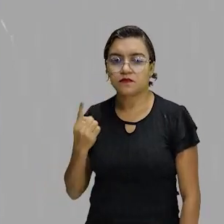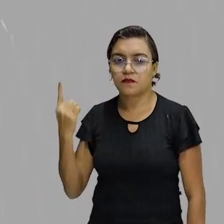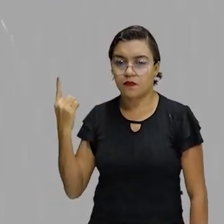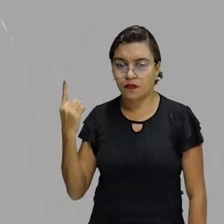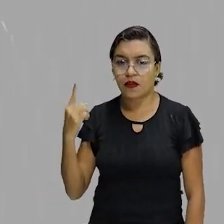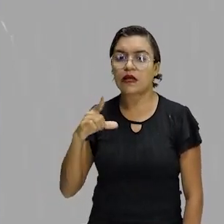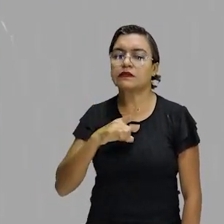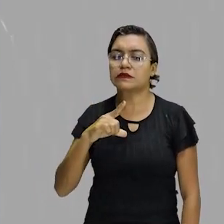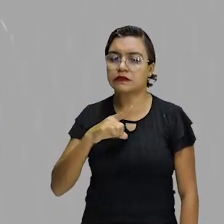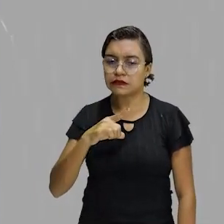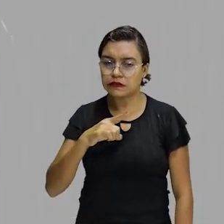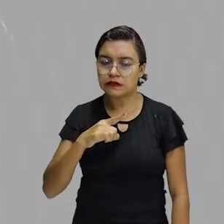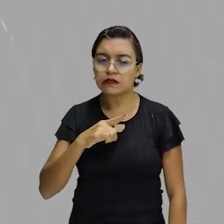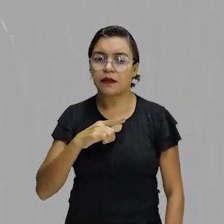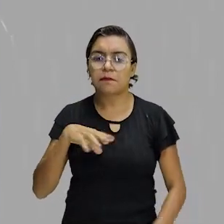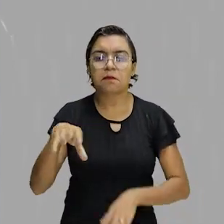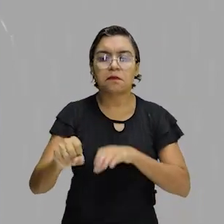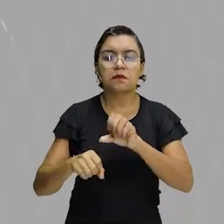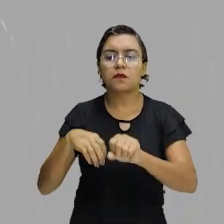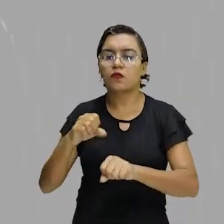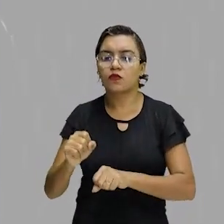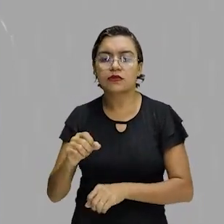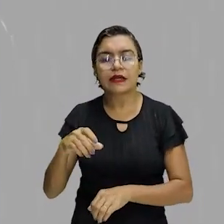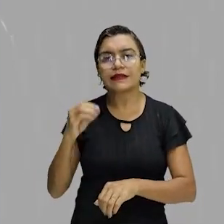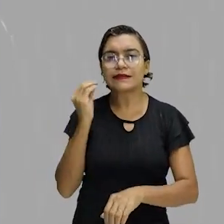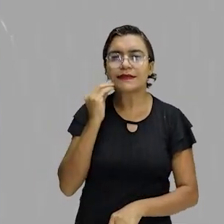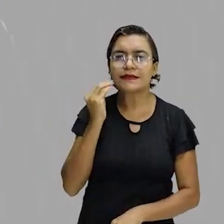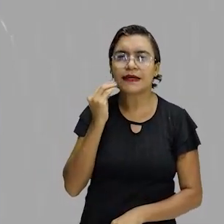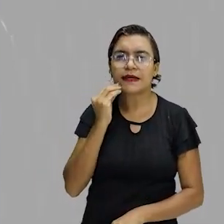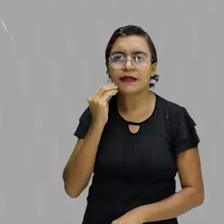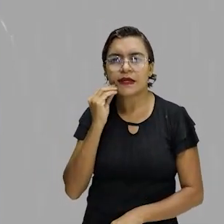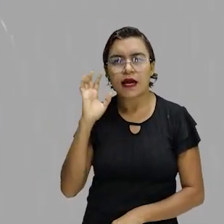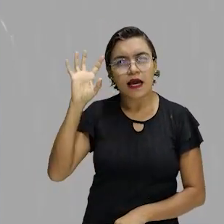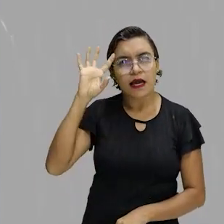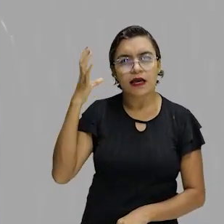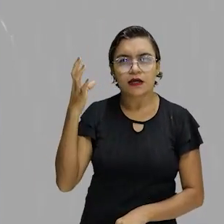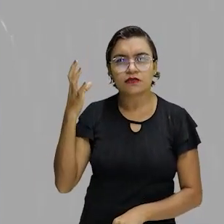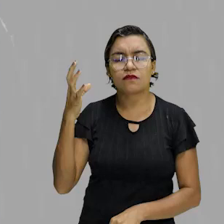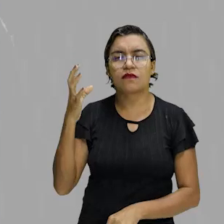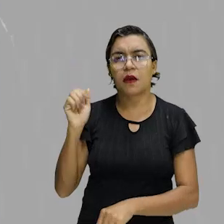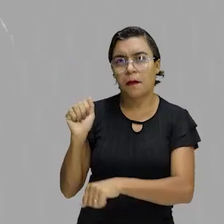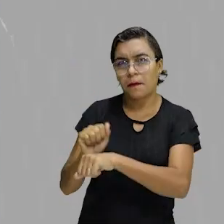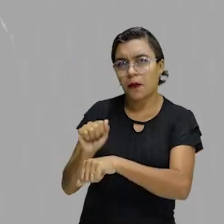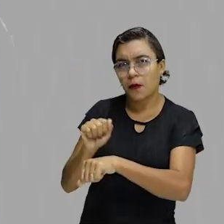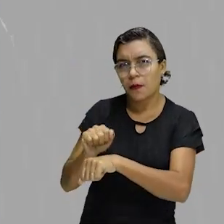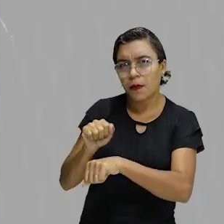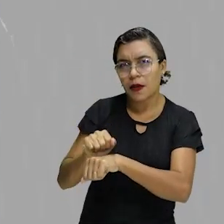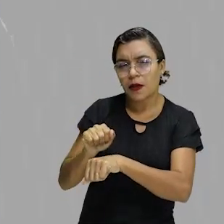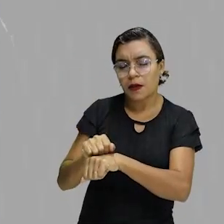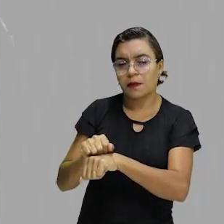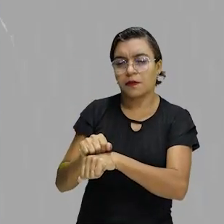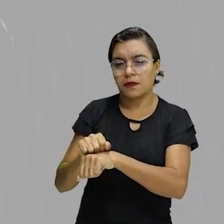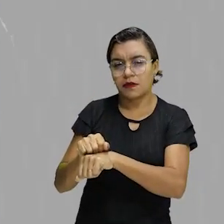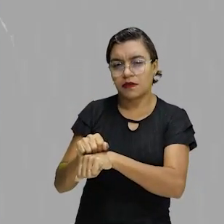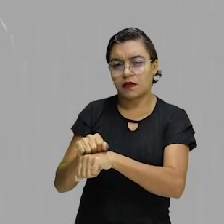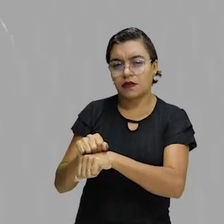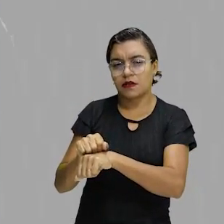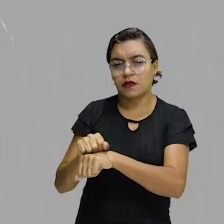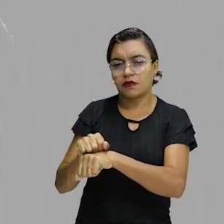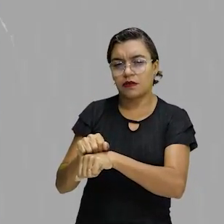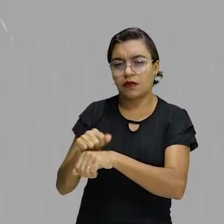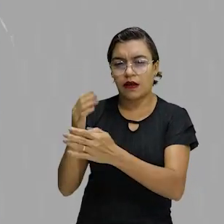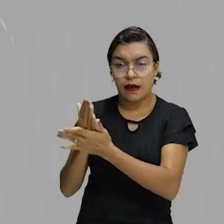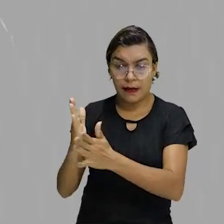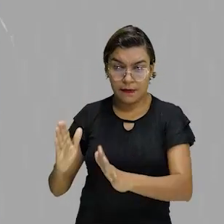busca soluções para o problema da pobreza, desigualdade e também da injustiça social. Atua por meio de